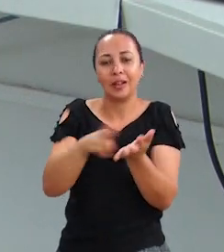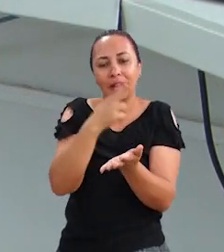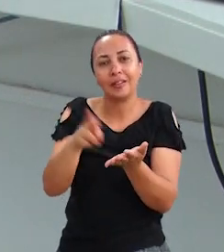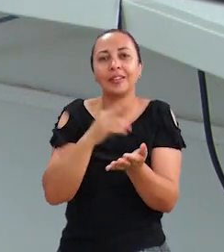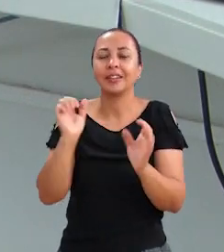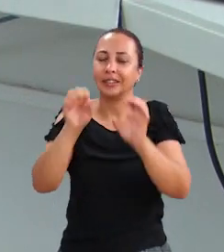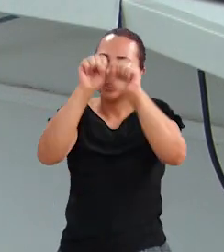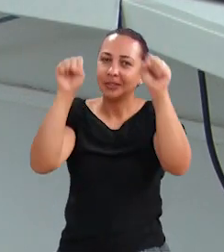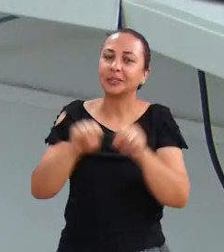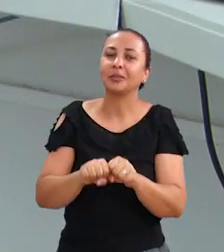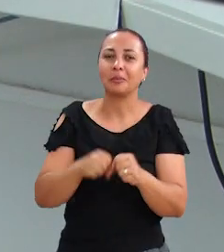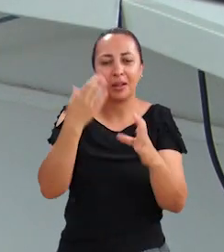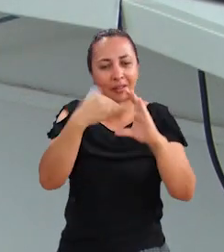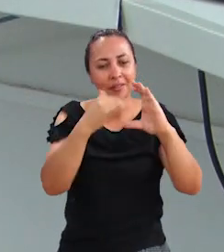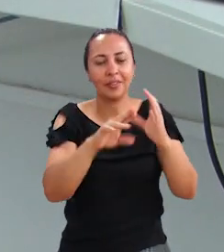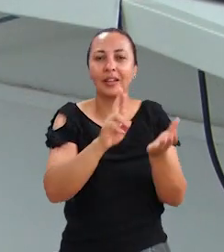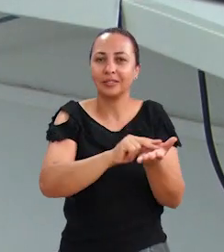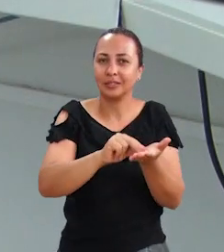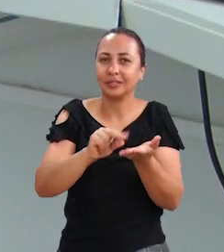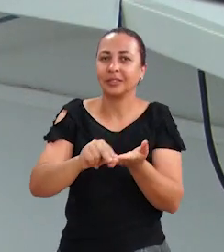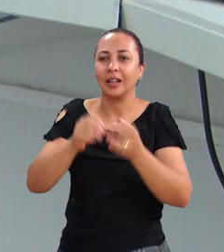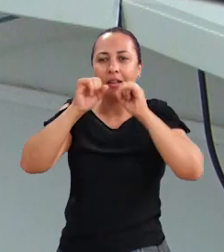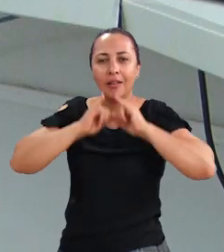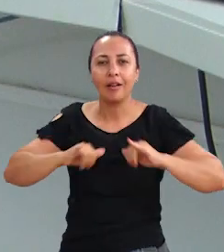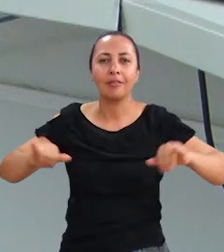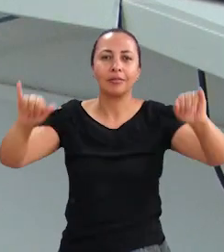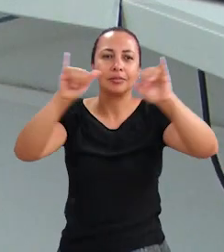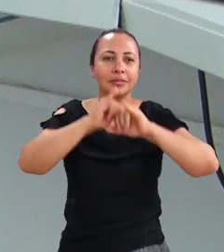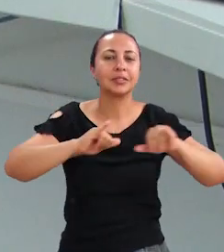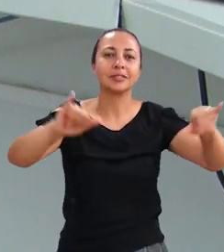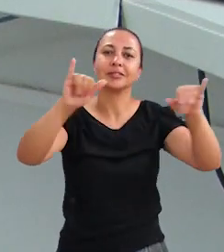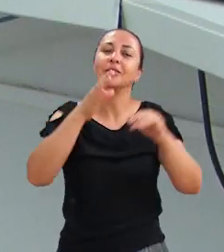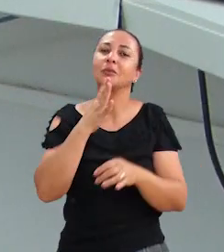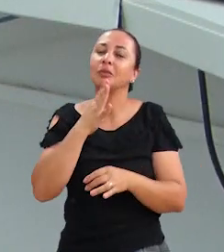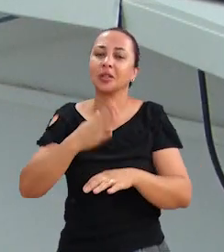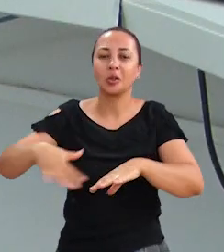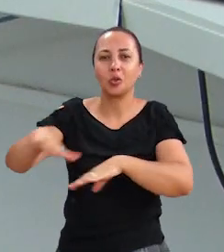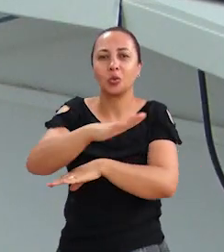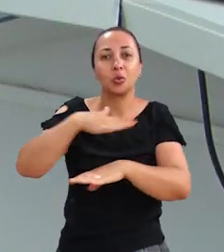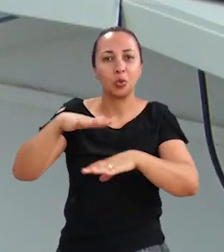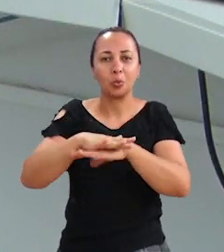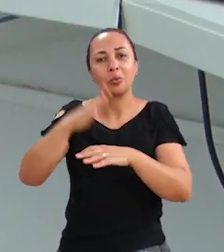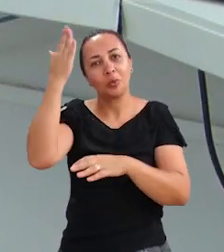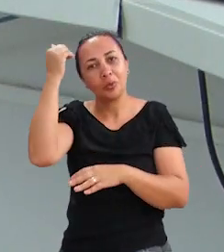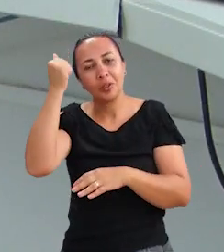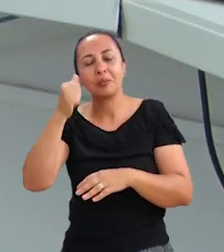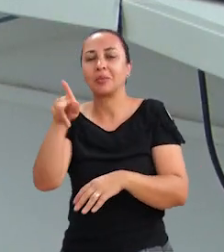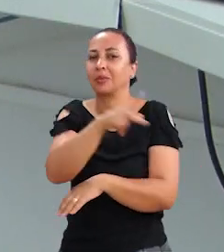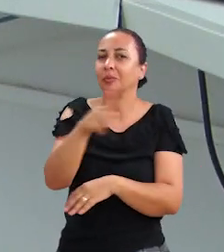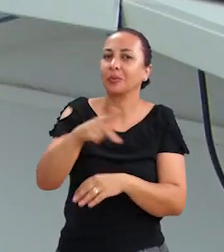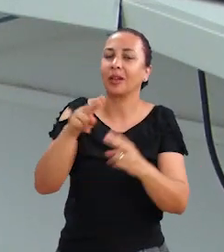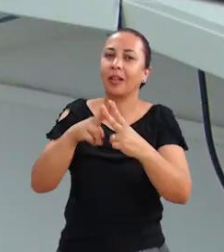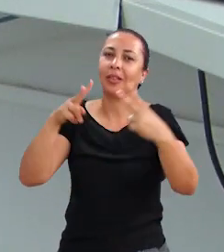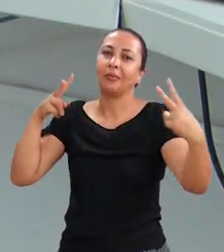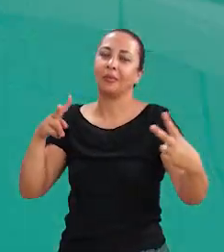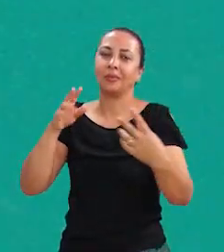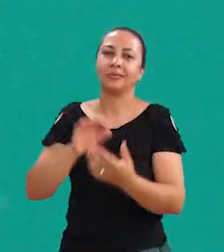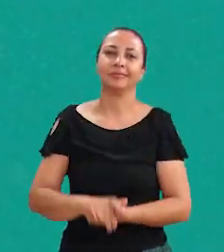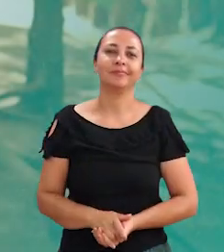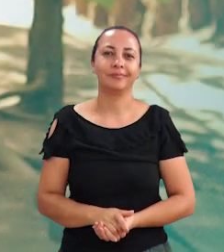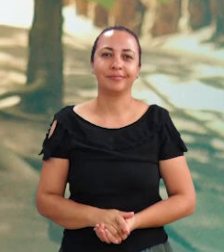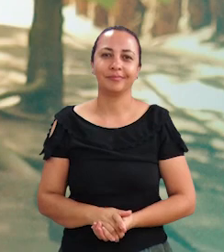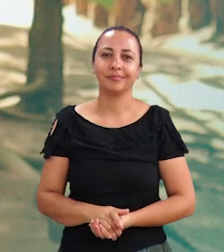está sistematizando para mandar esses artigos e a gente disseminar esse conhecimento sobre os saberes docentes no ensino